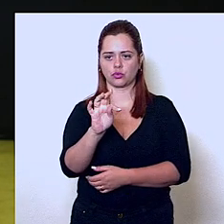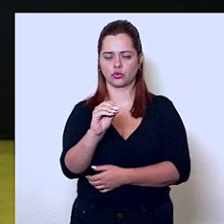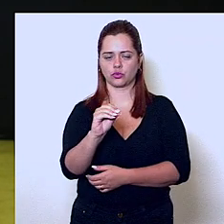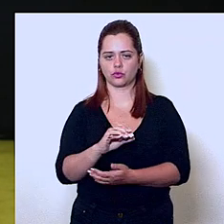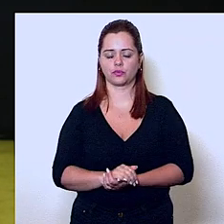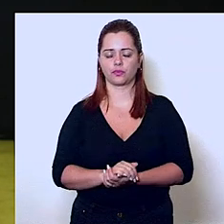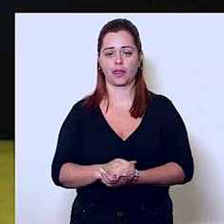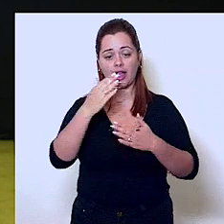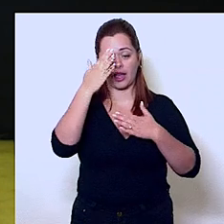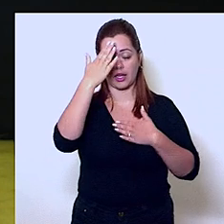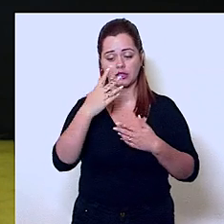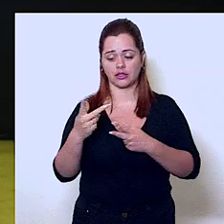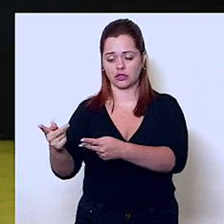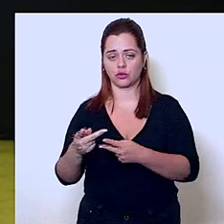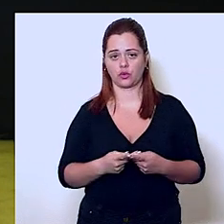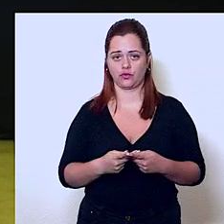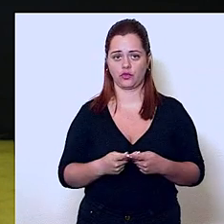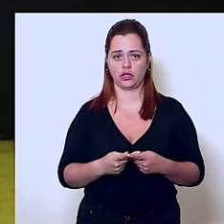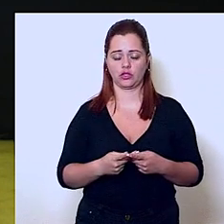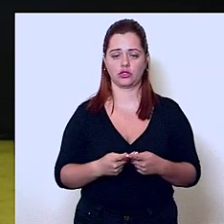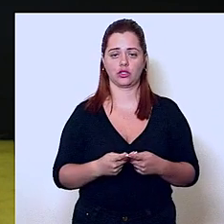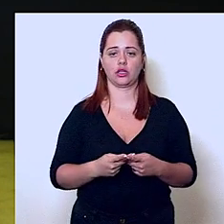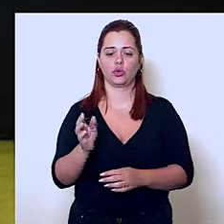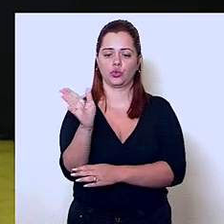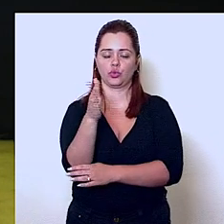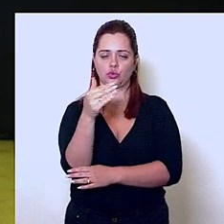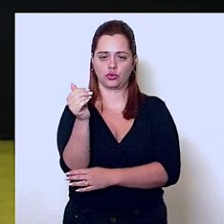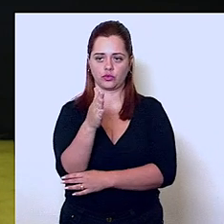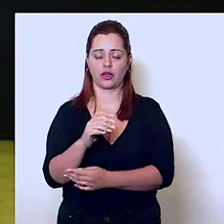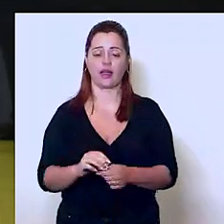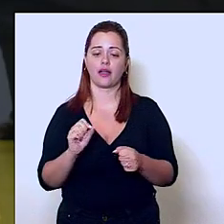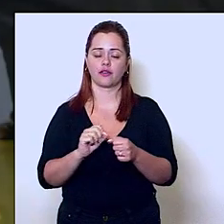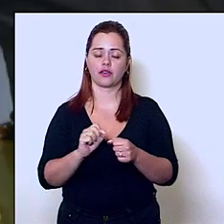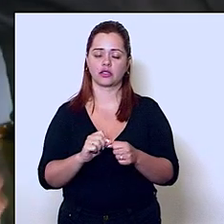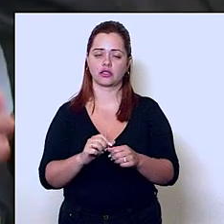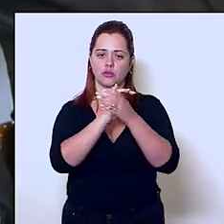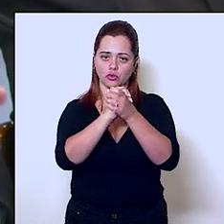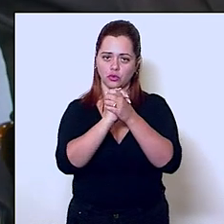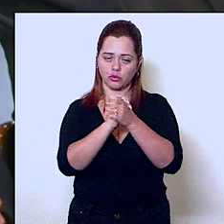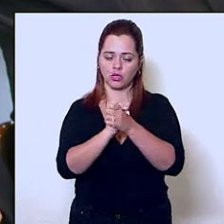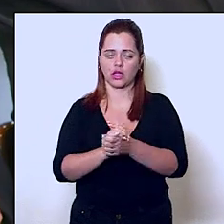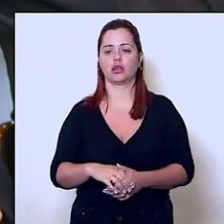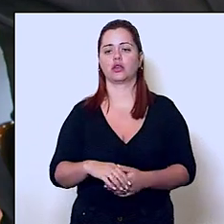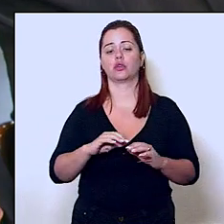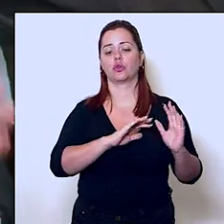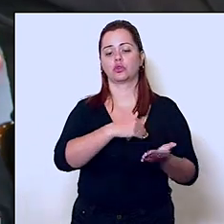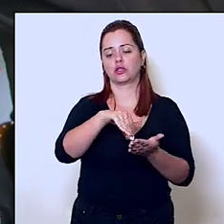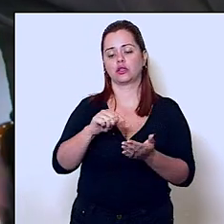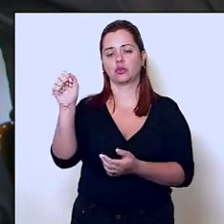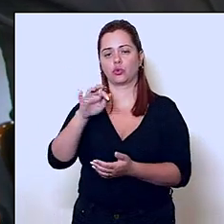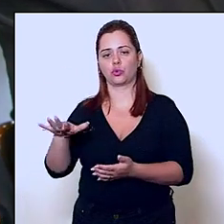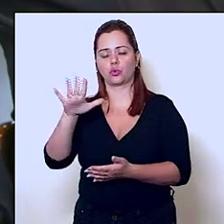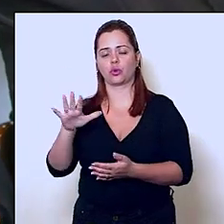convite do chanceler, fazer as minhas saudações, né, ao nosso secretário-geral das Relações Exteriores, ao ministro